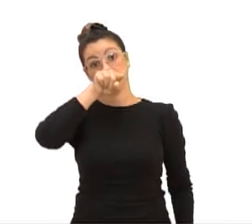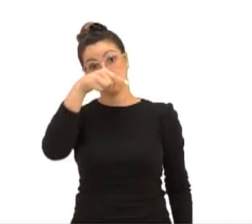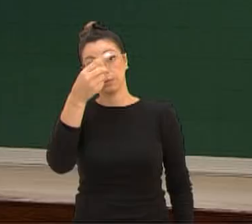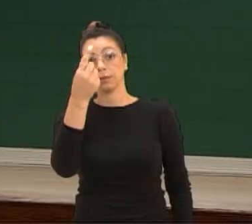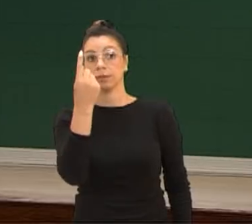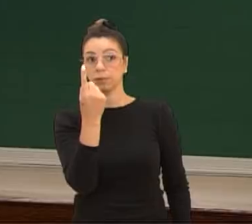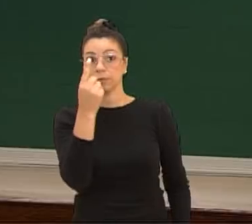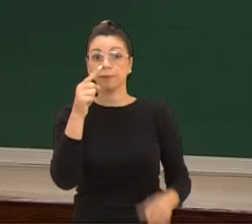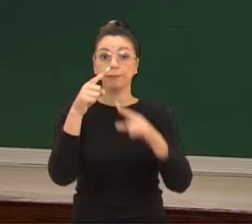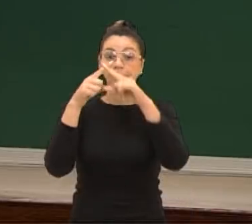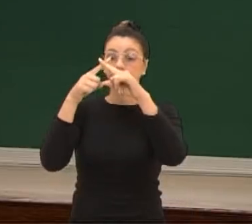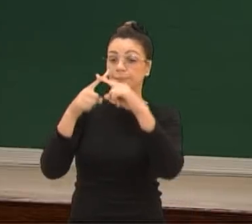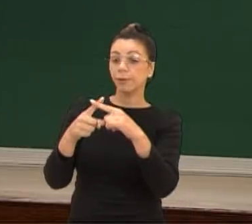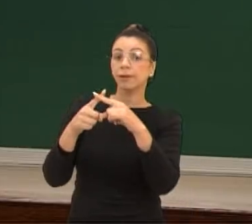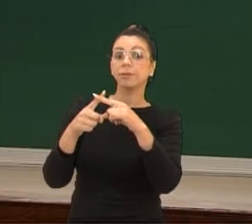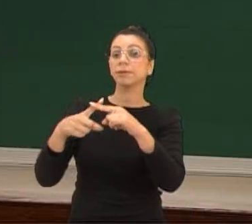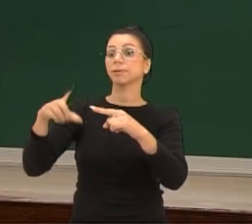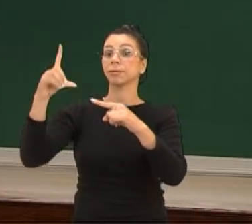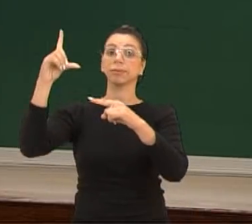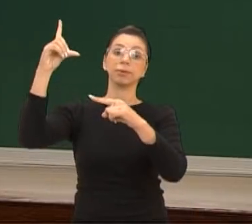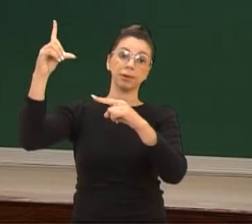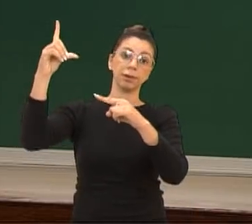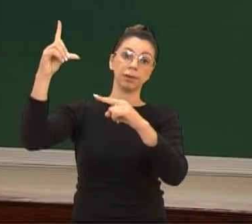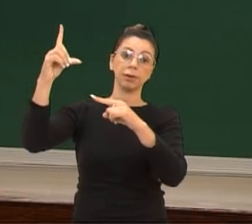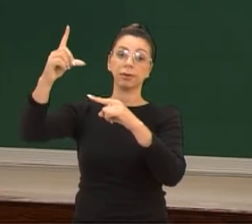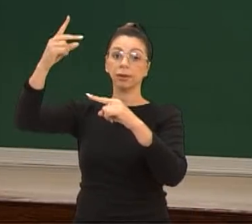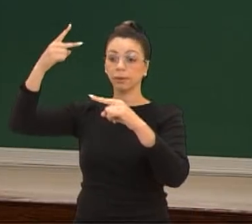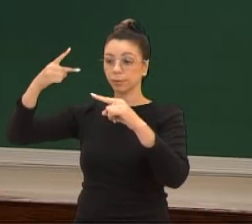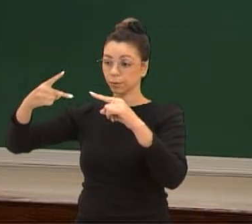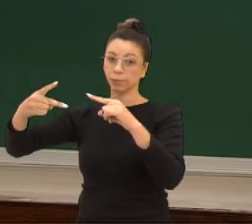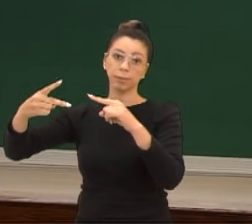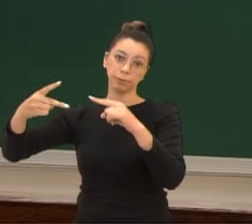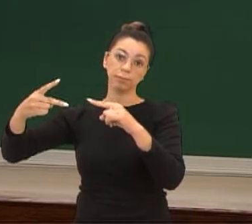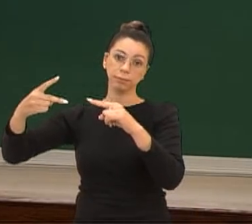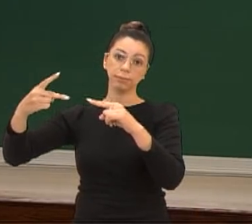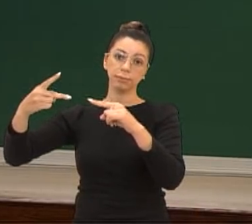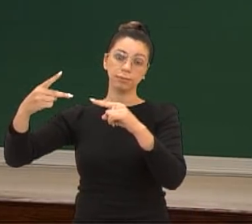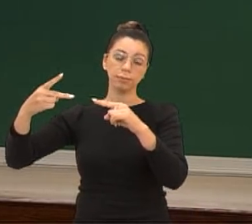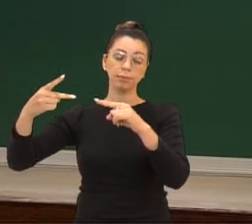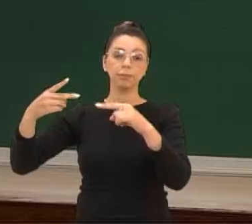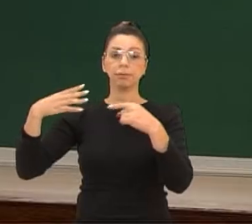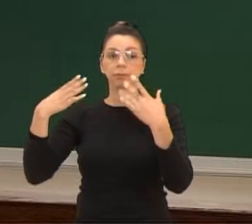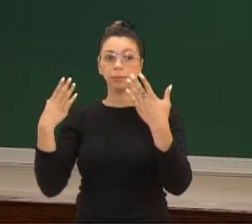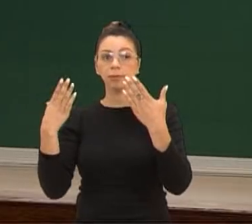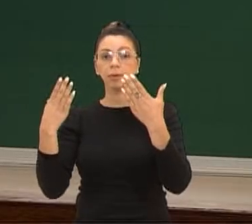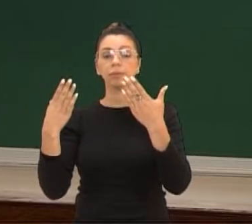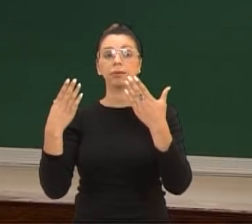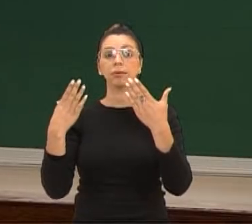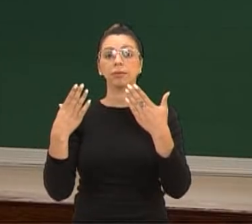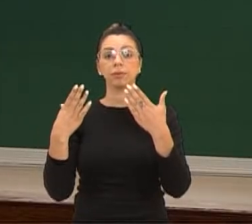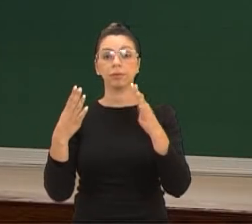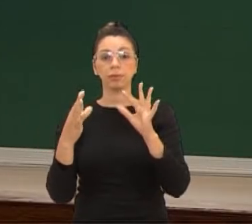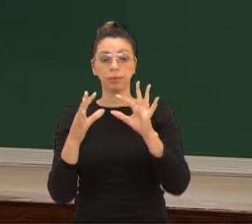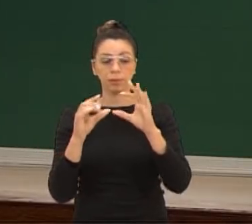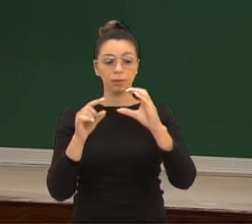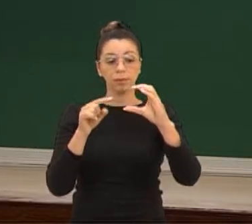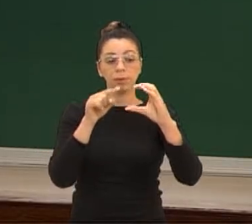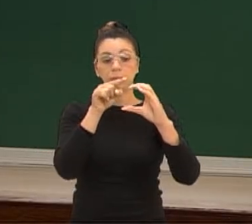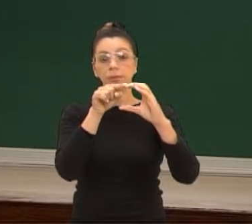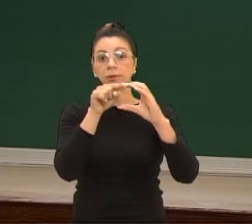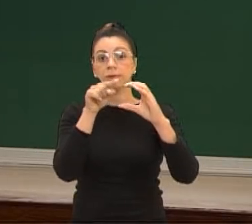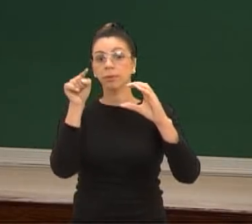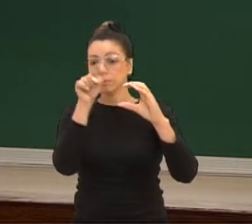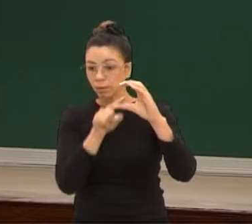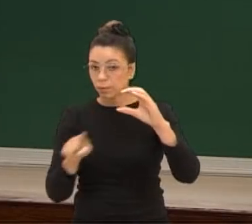3,1 vezes o valor do diâmetro, que é igual a 2. Então, o nosso comprimento para